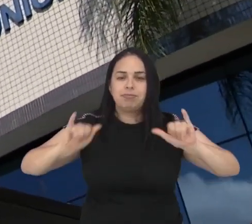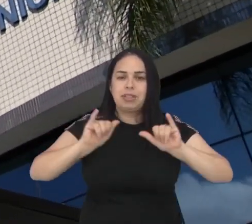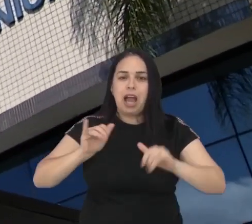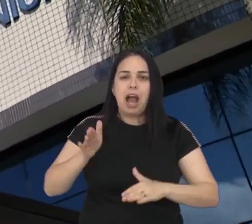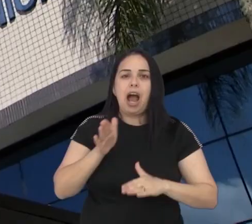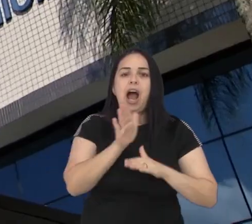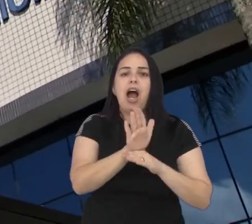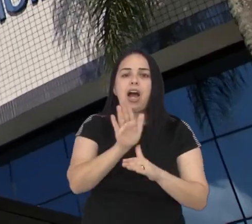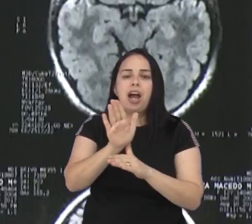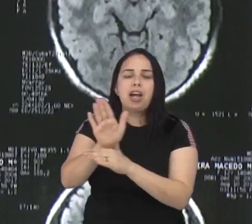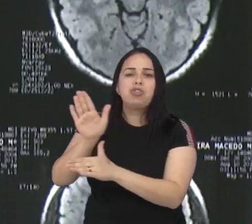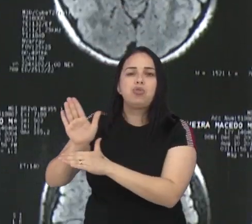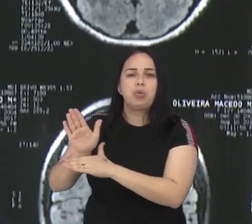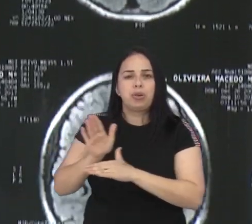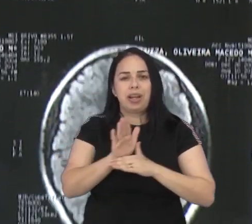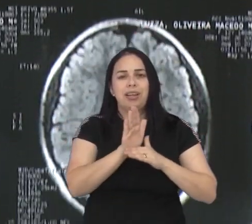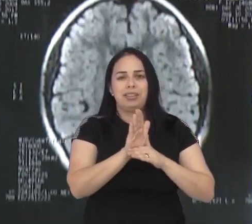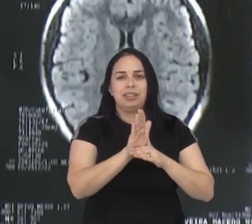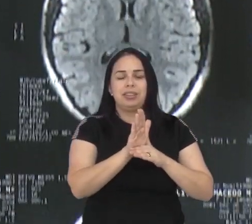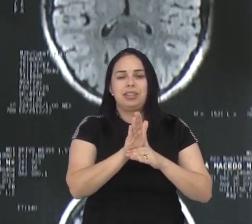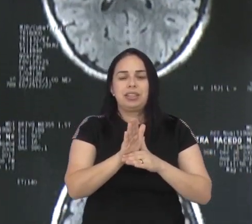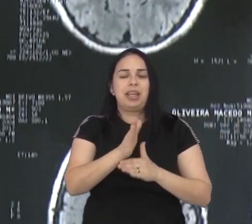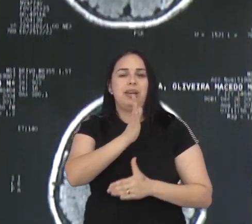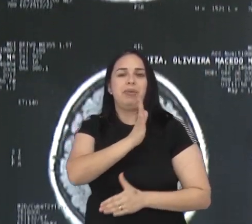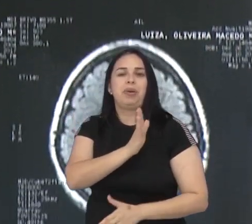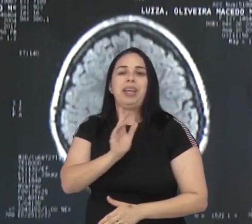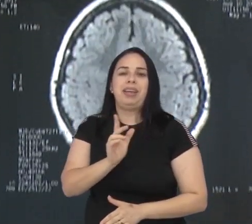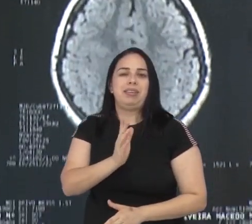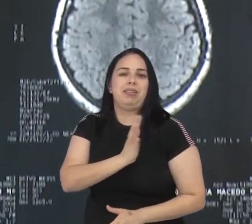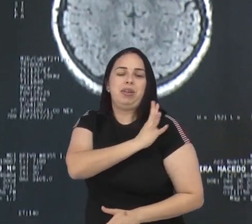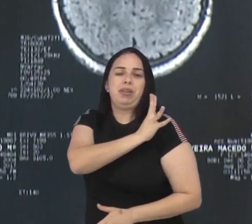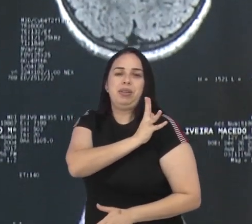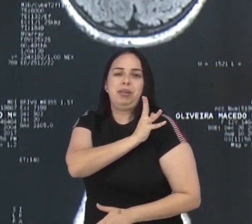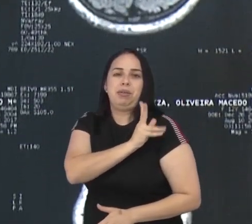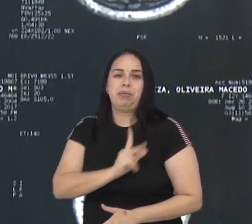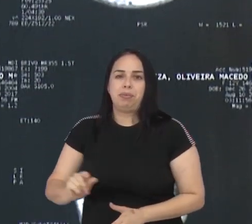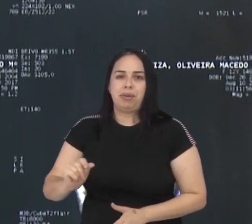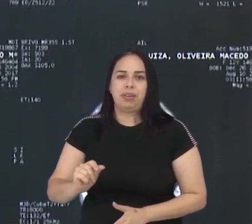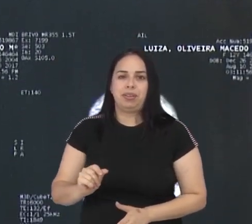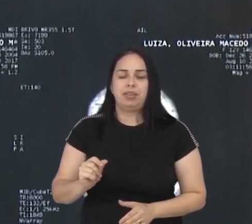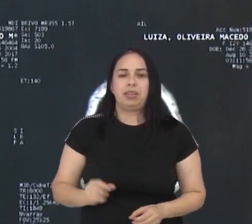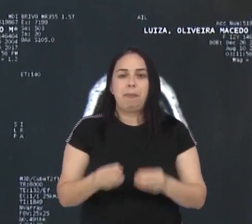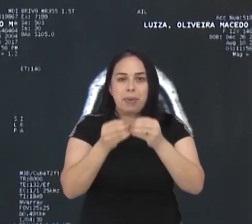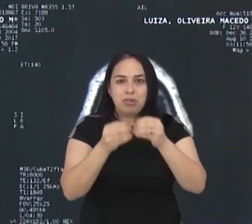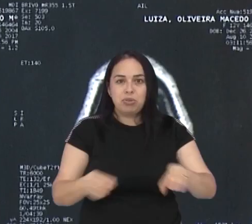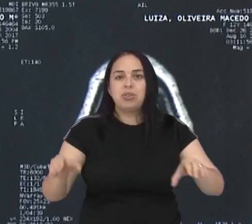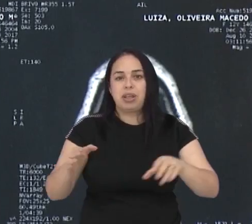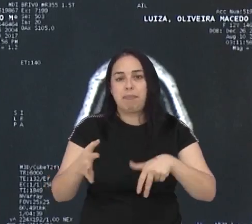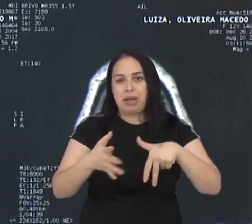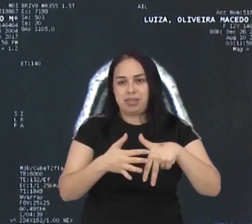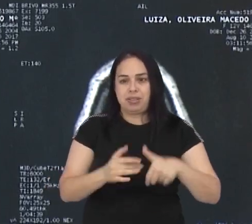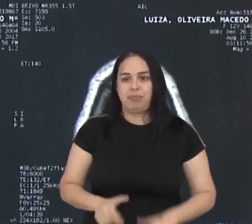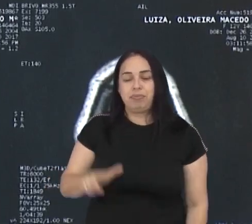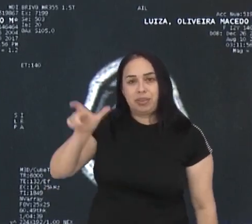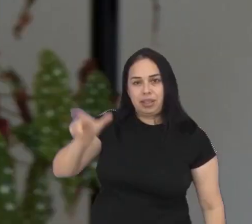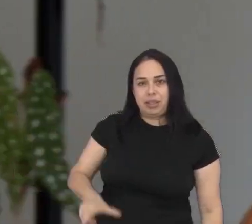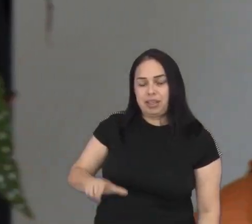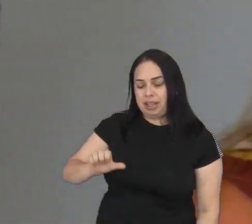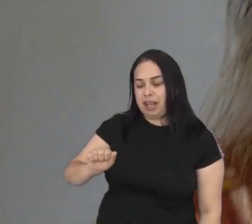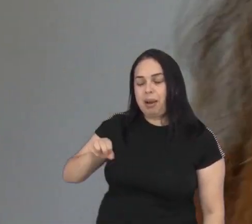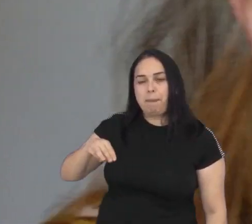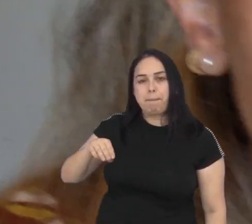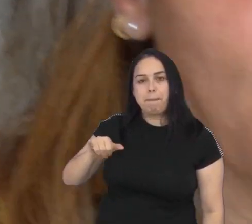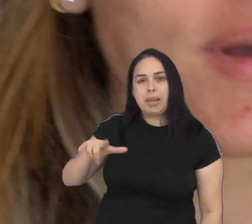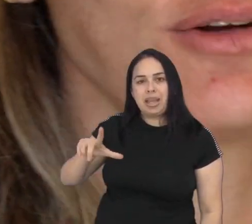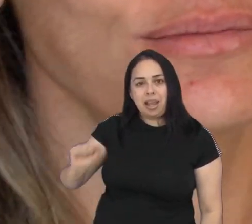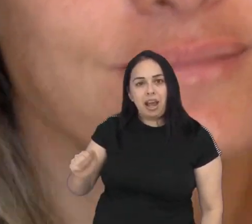de uma campanha contribui para a redução do estigma que traz inúmeros prejuízos aos pacientes.